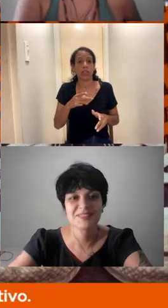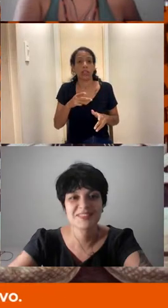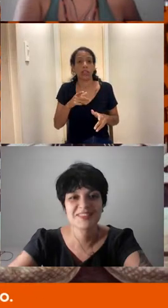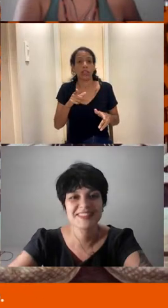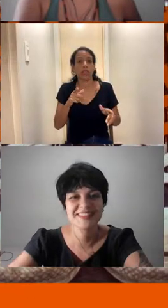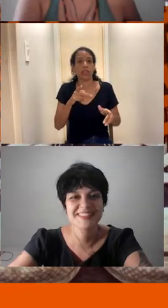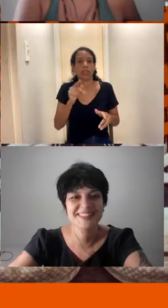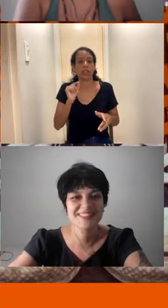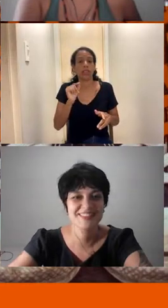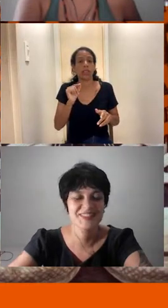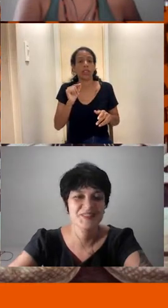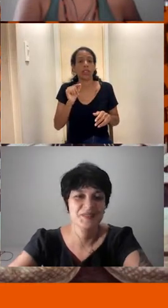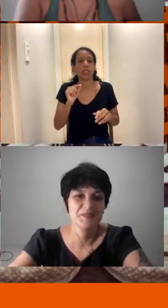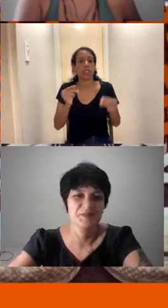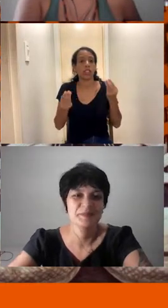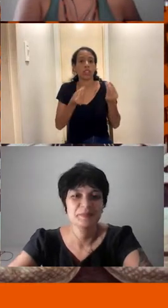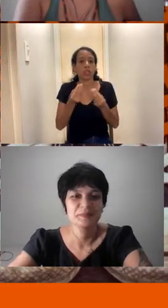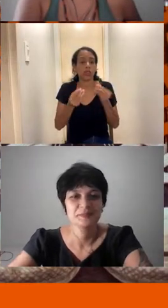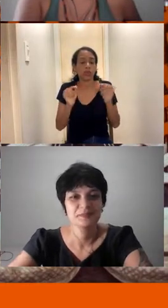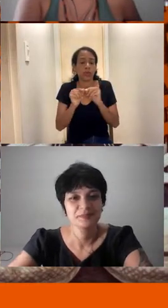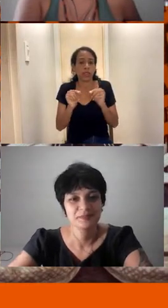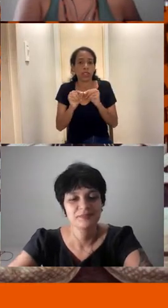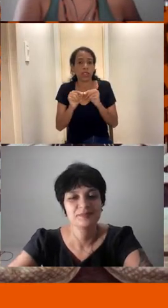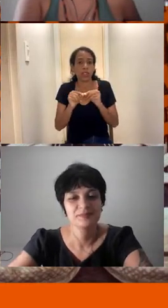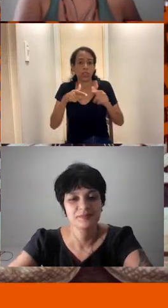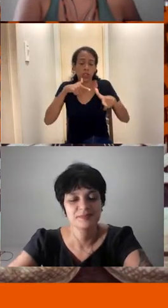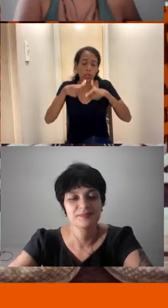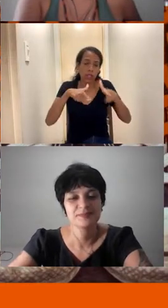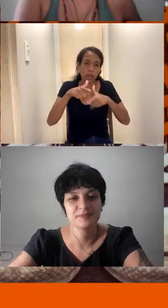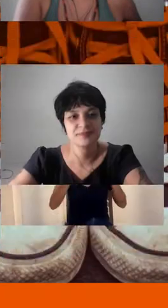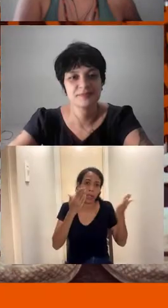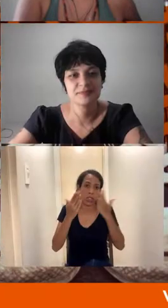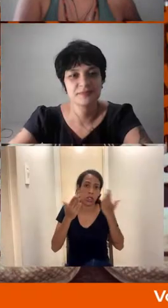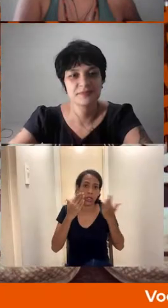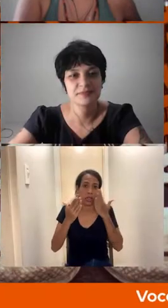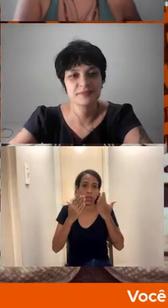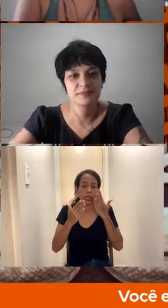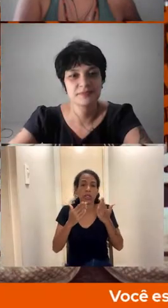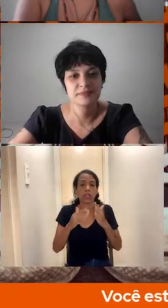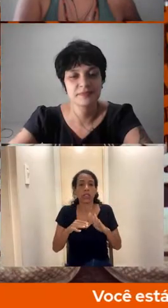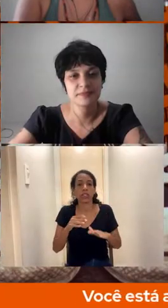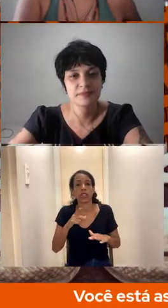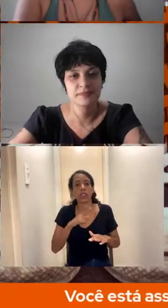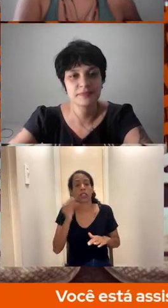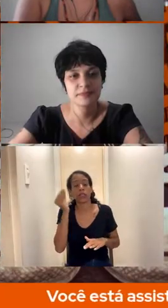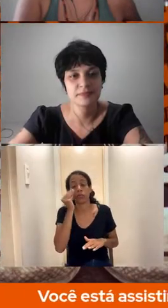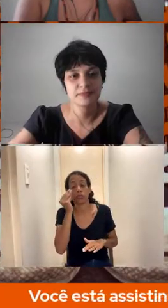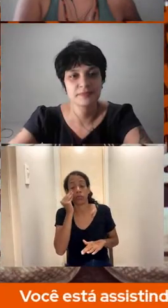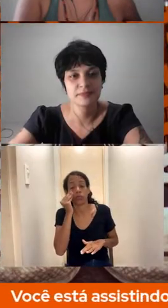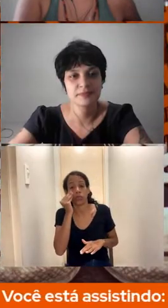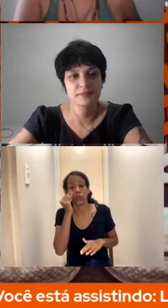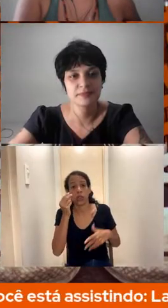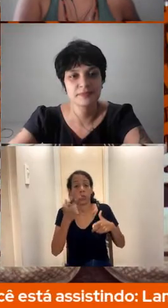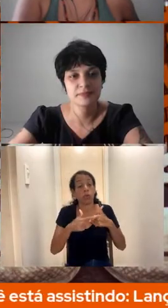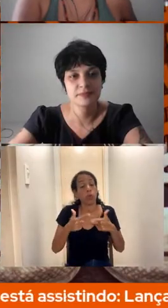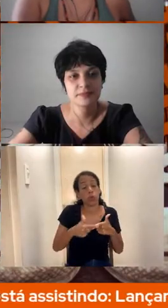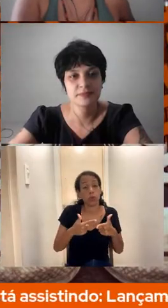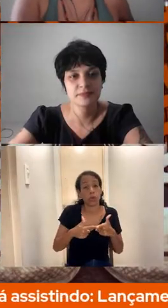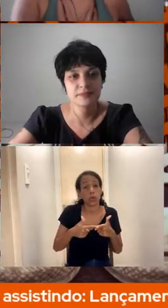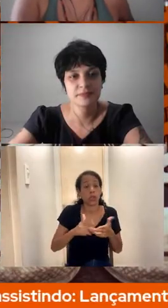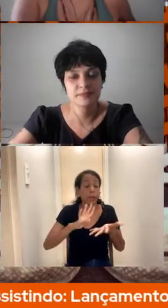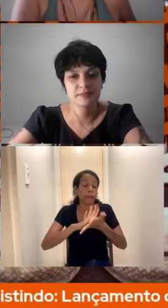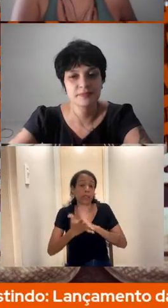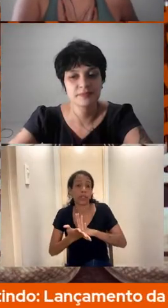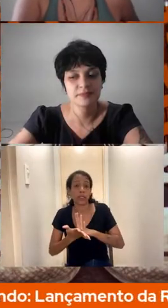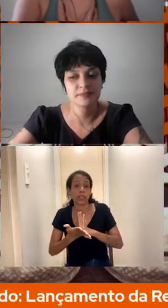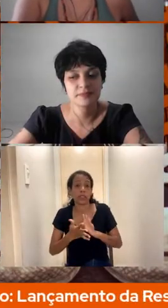veda práticas e ações no exercício profissional da psicóloga e do psicólogo que caracterizem negligência,